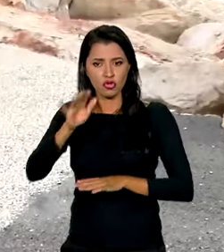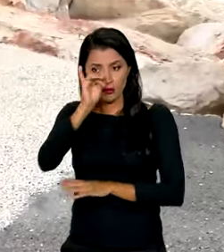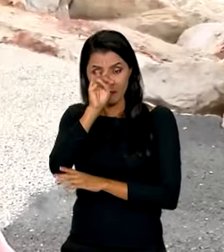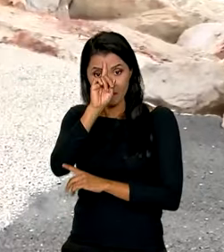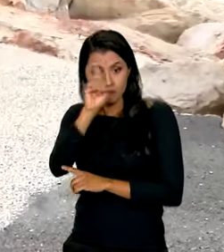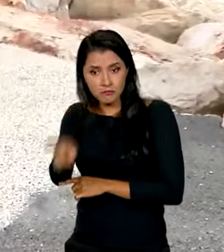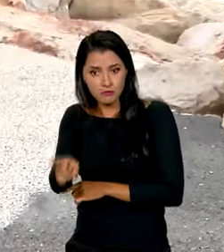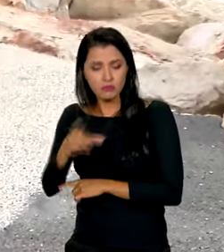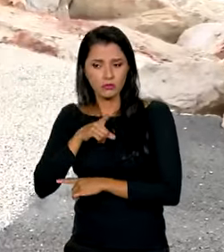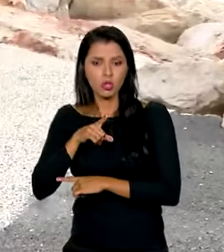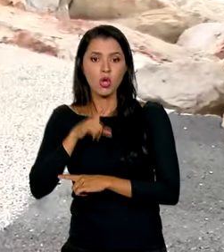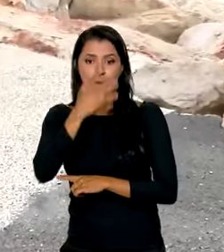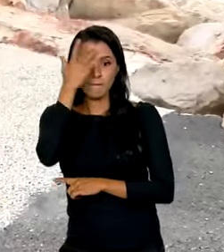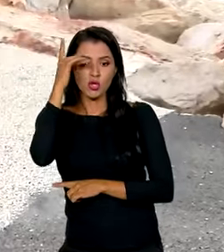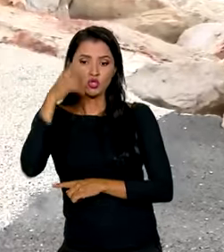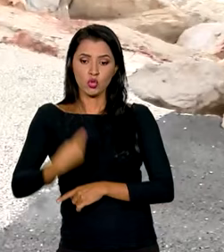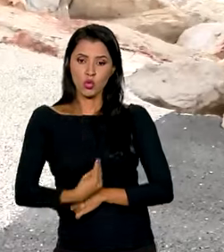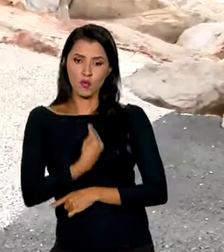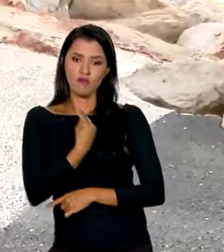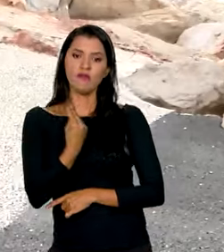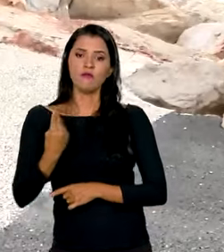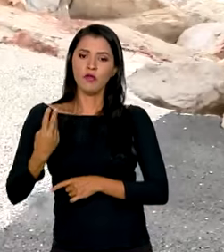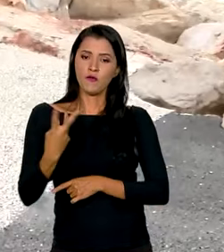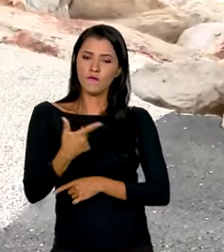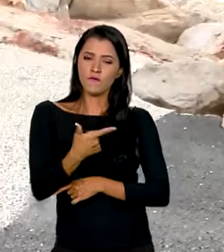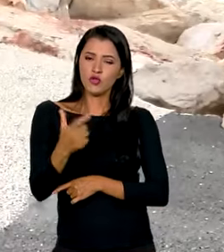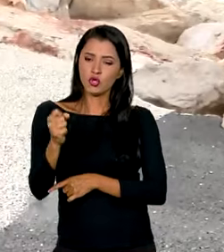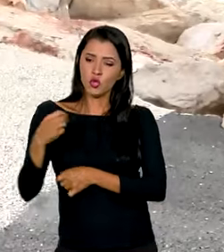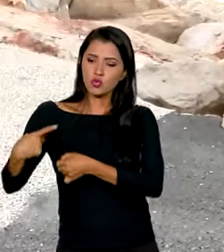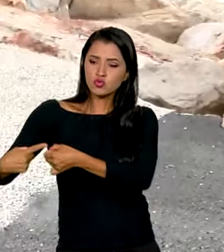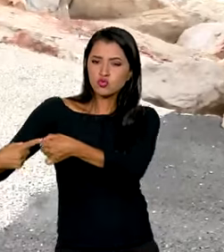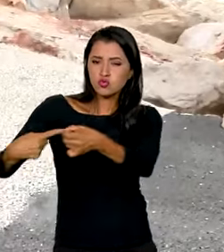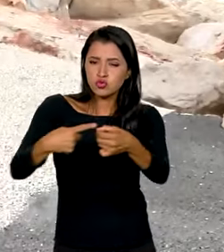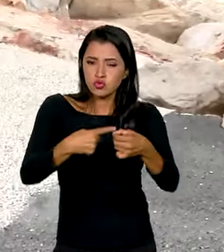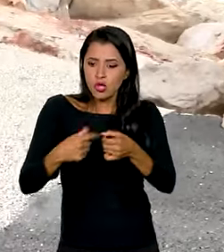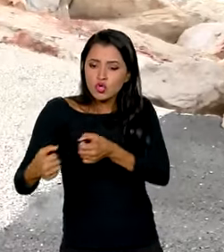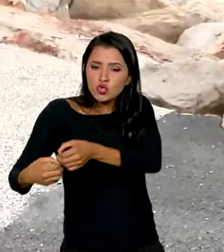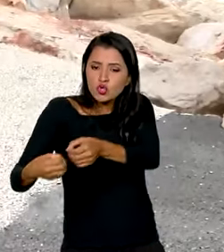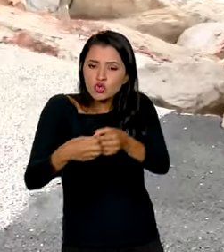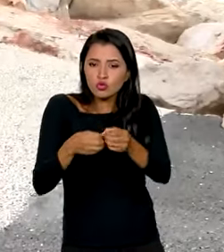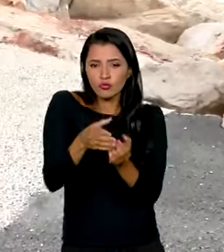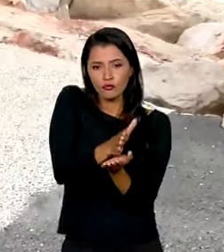a retirada das pessoas que moram em 28 comunidades que ficam junto à fronteira com o Líbano.